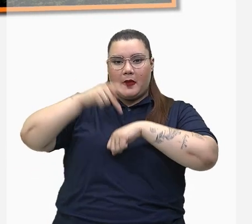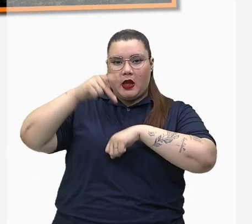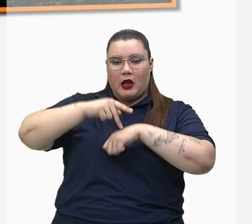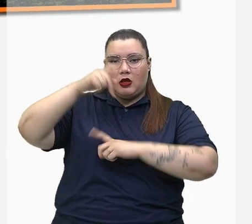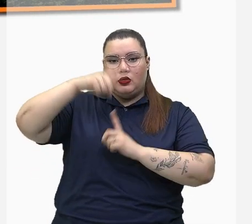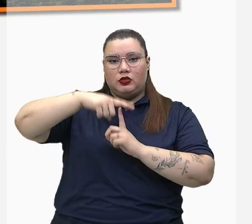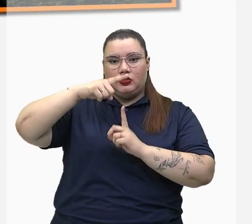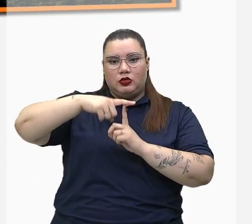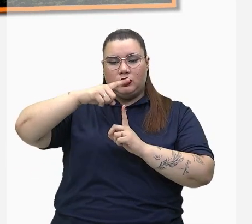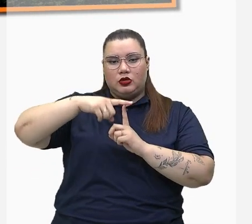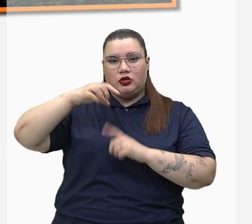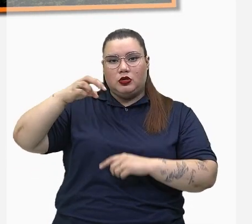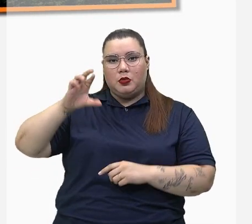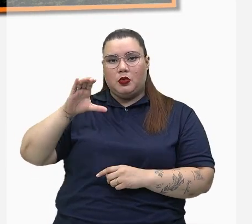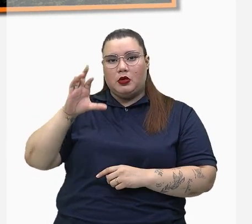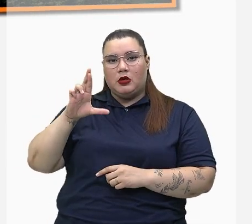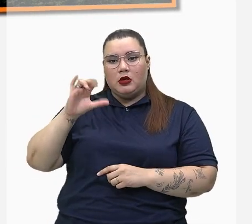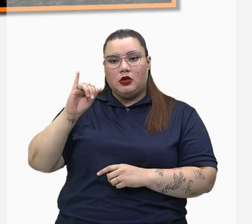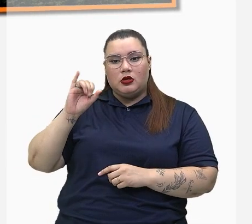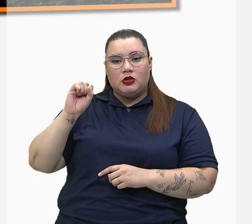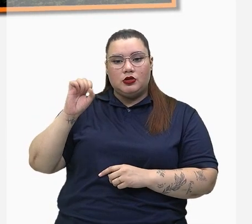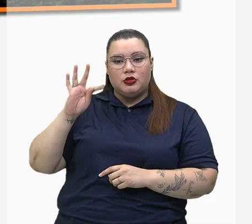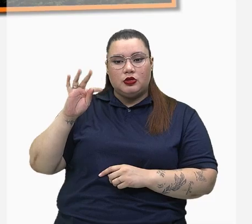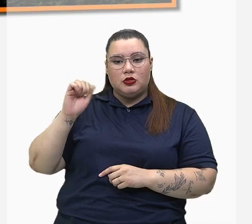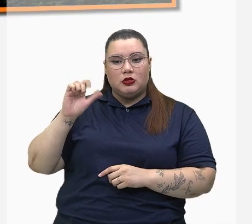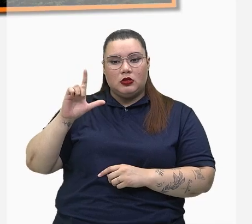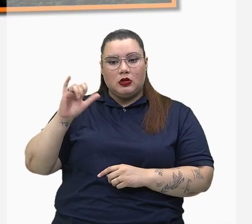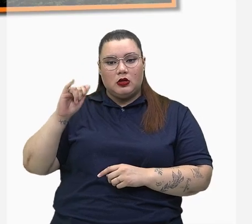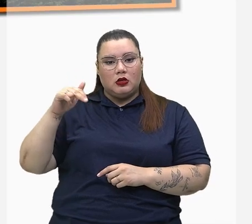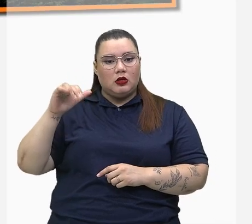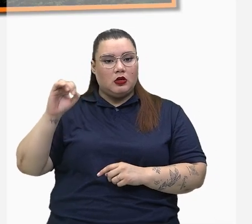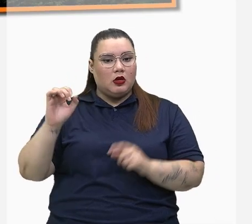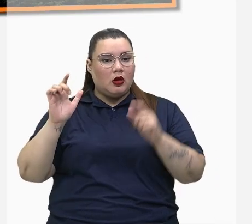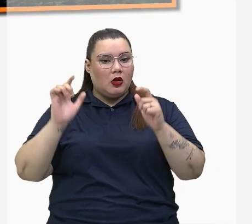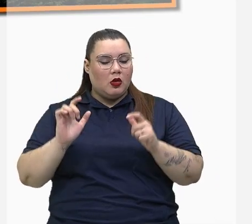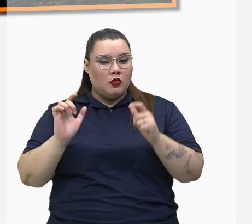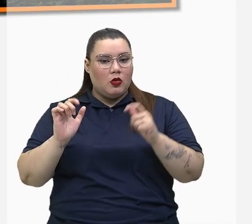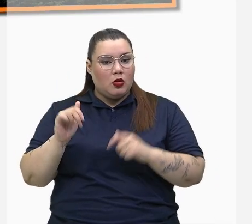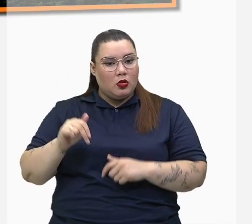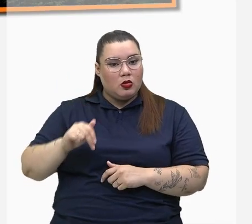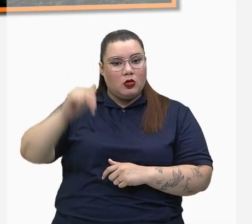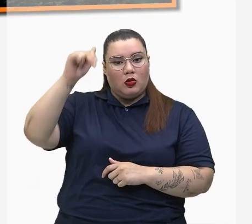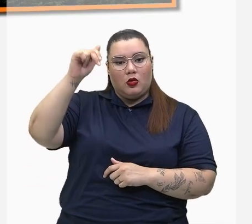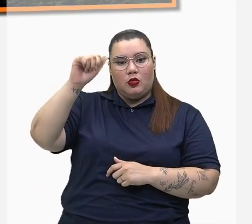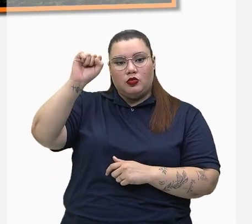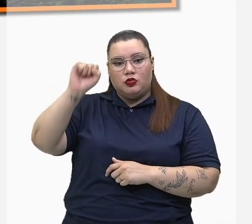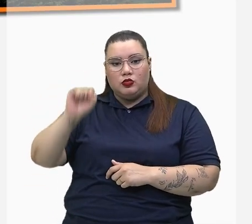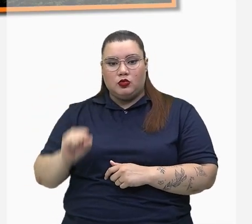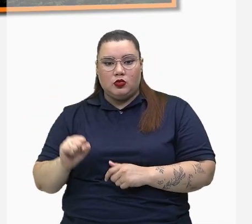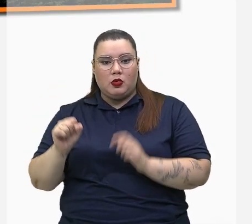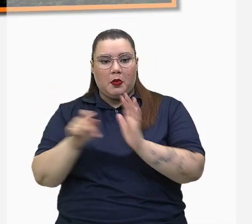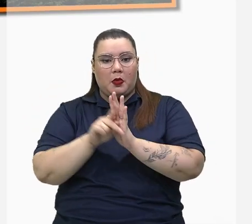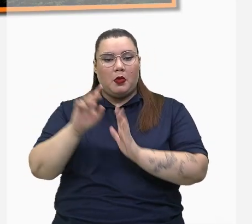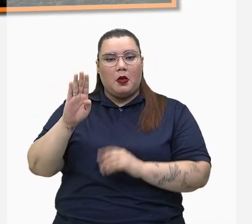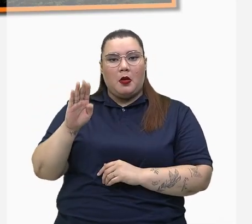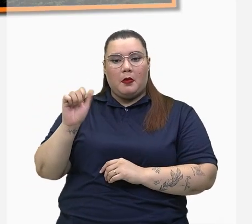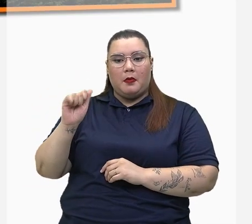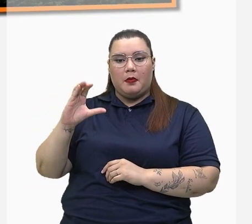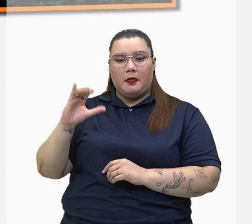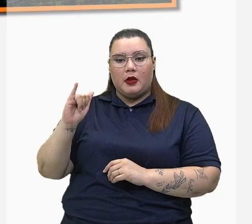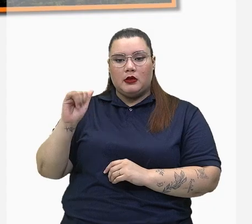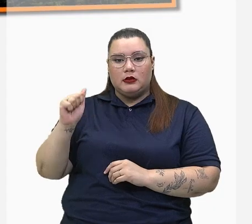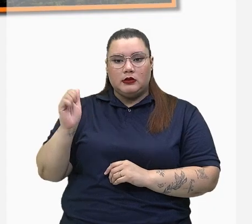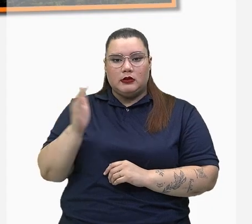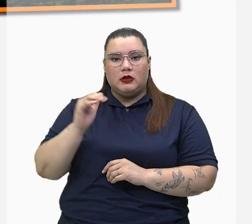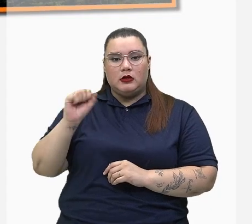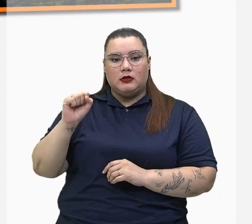cristalinas e metamórficas, encontrados ao norte e ao sul da bacia sedimentar